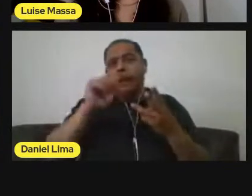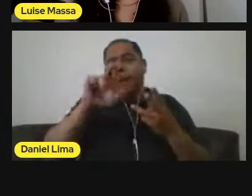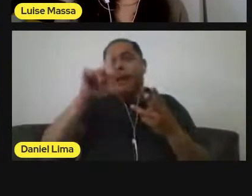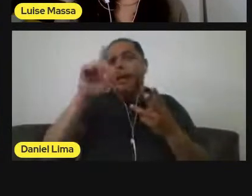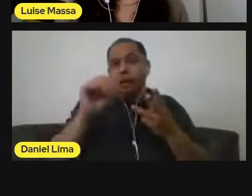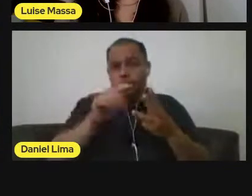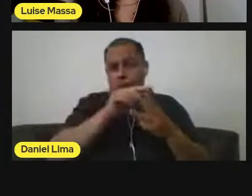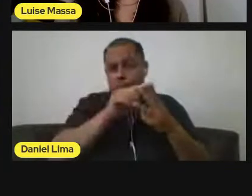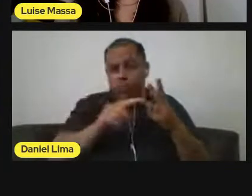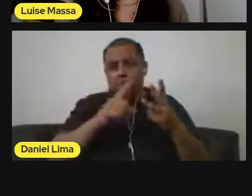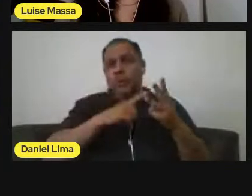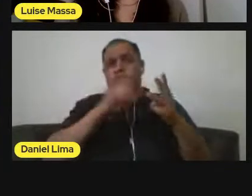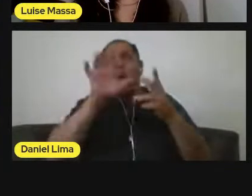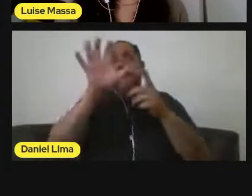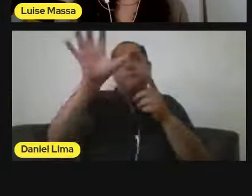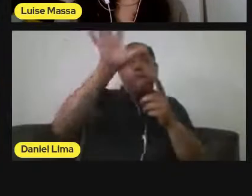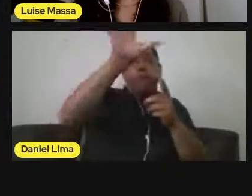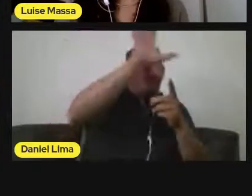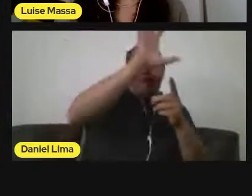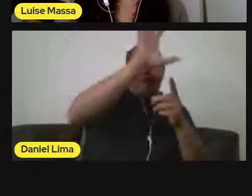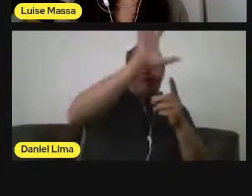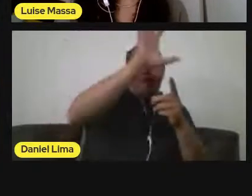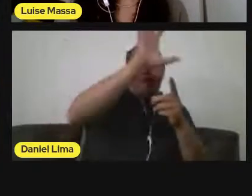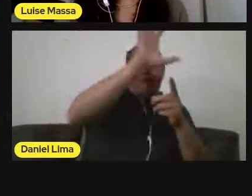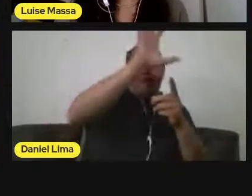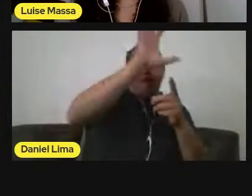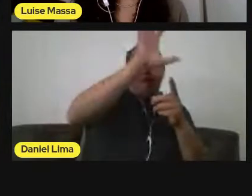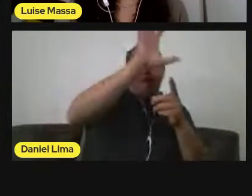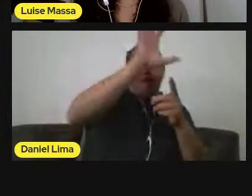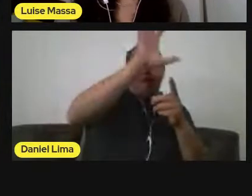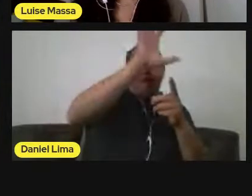eles tinham características muito vincadas,